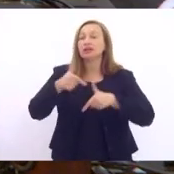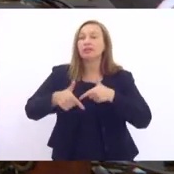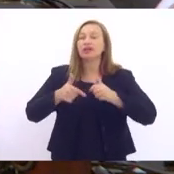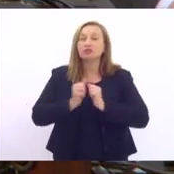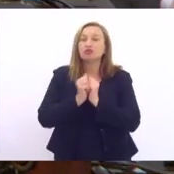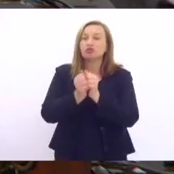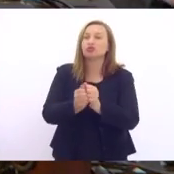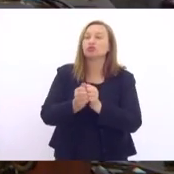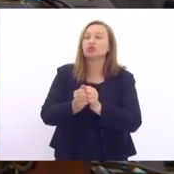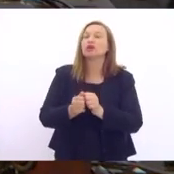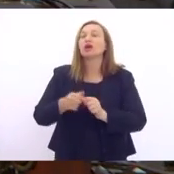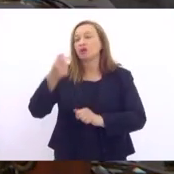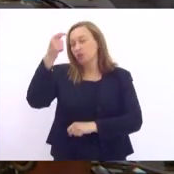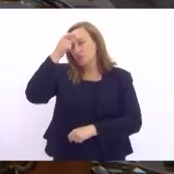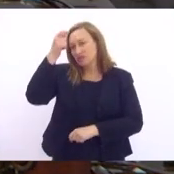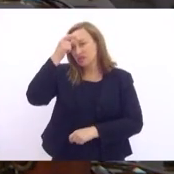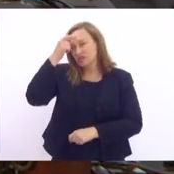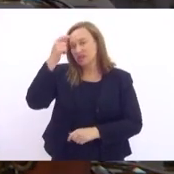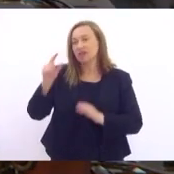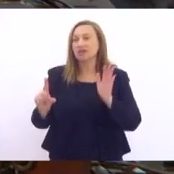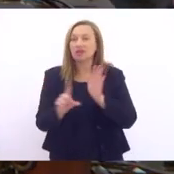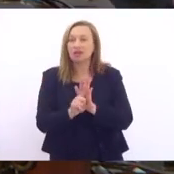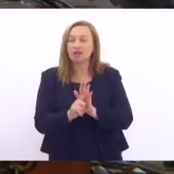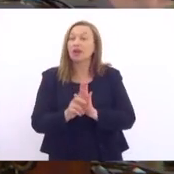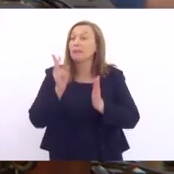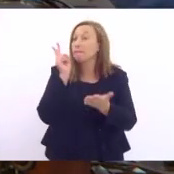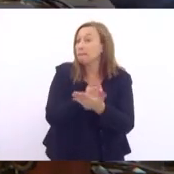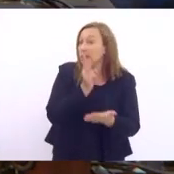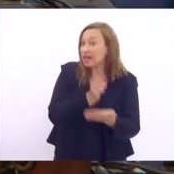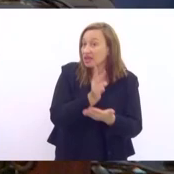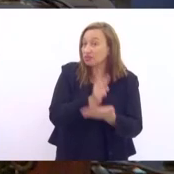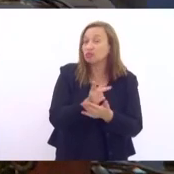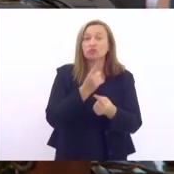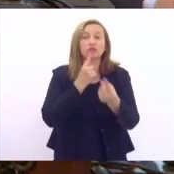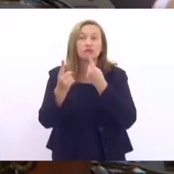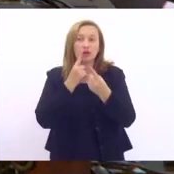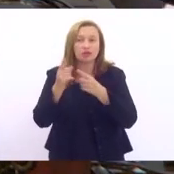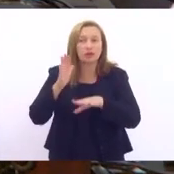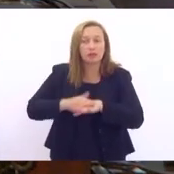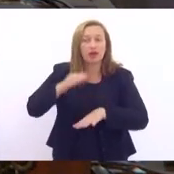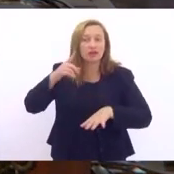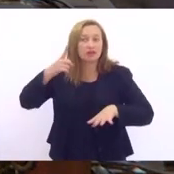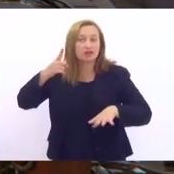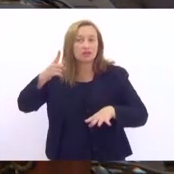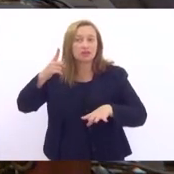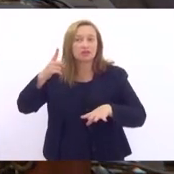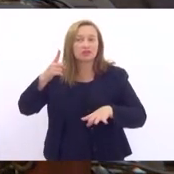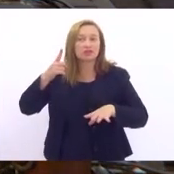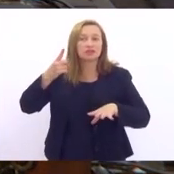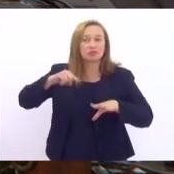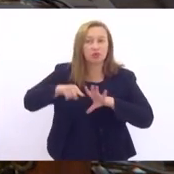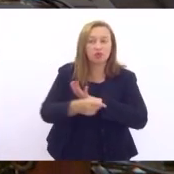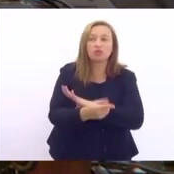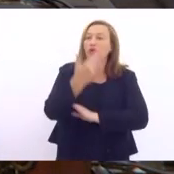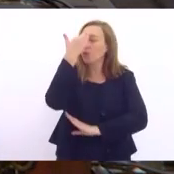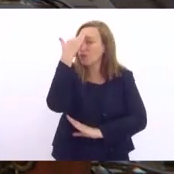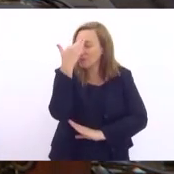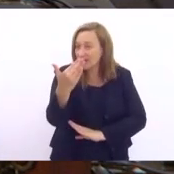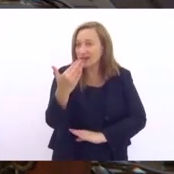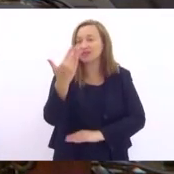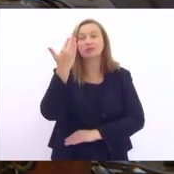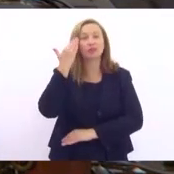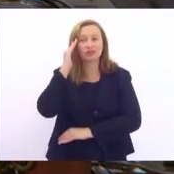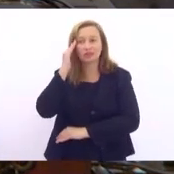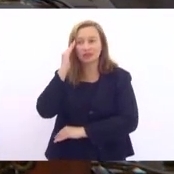legislativo, mesmo nos debates mais acalorados. Meu muito obrigado pela compreensão de todos e de